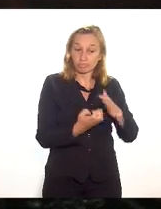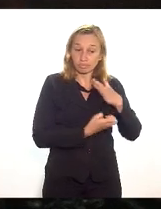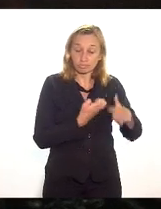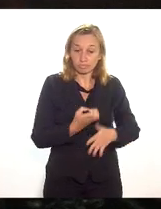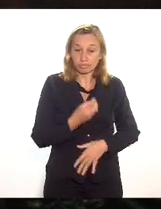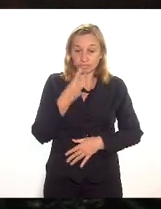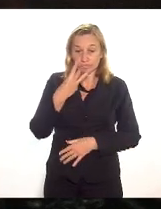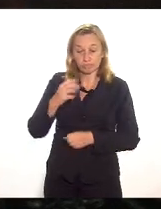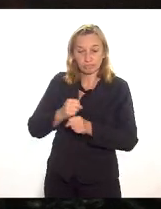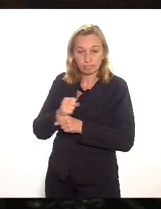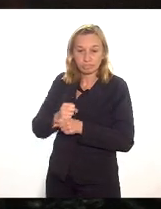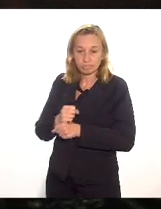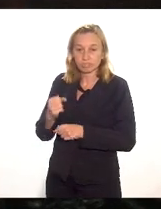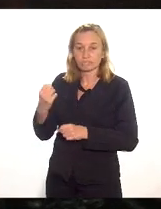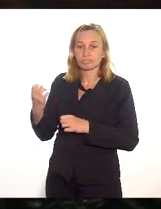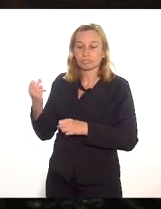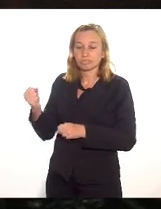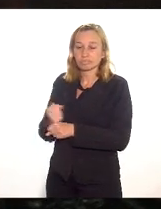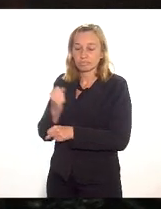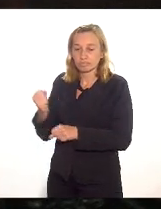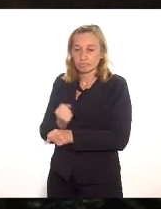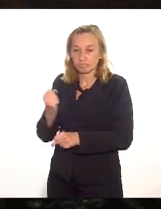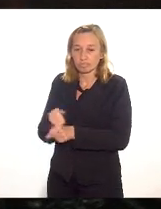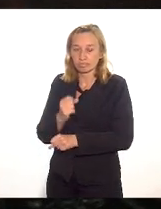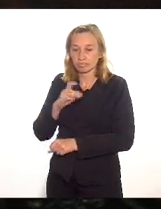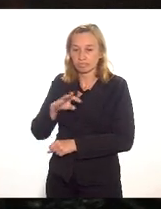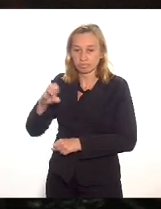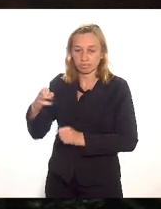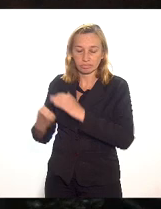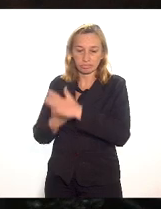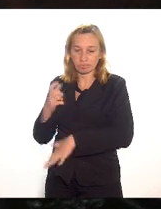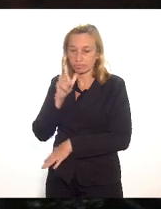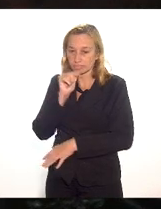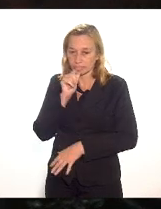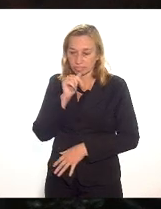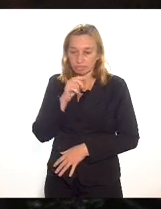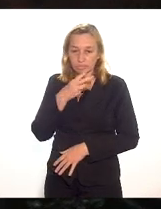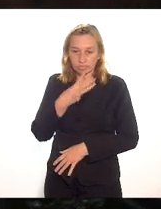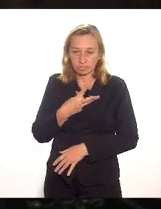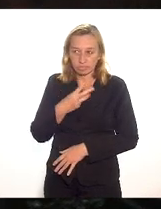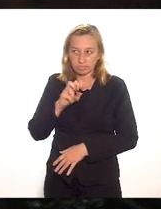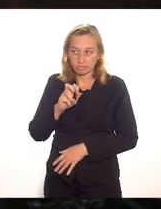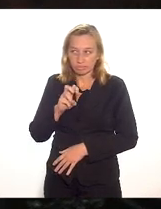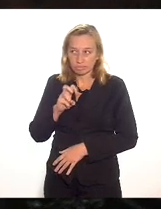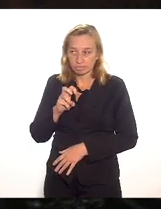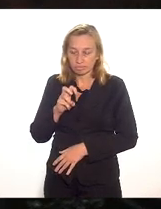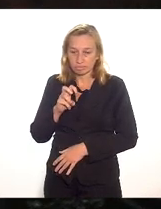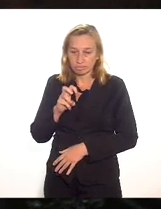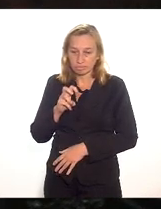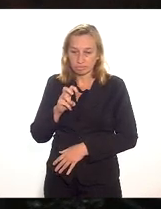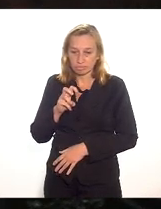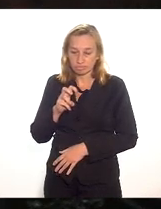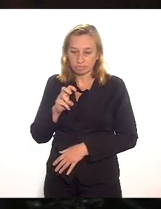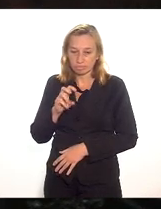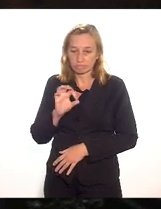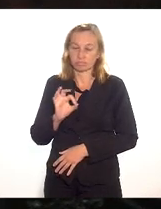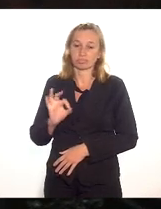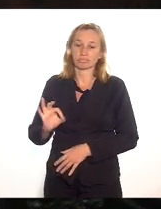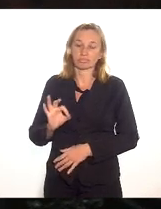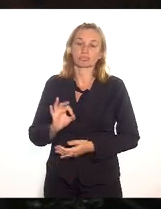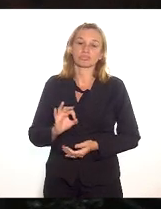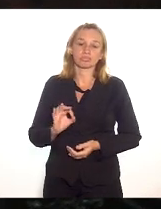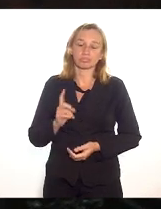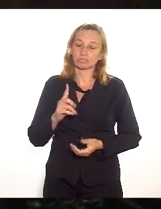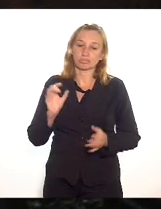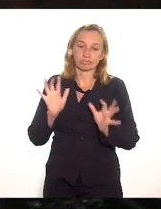Na SEDAI, existem obras que já passaram de 8 anos e 35% dessas obras da SEDAI ainda não foram concluídas.